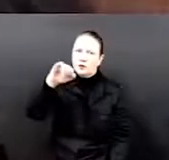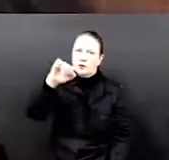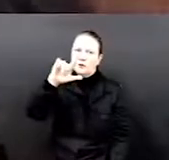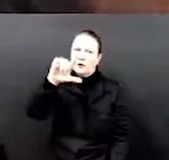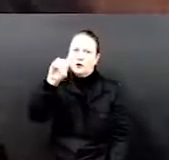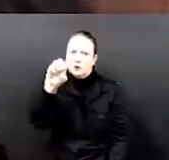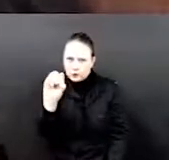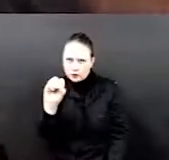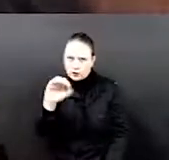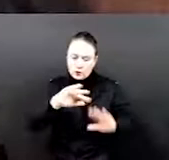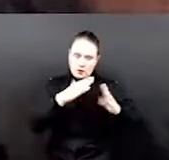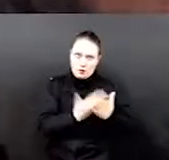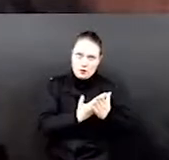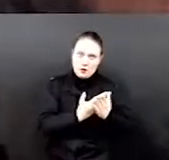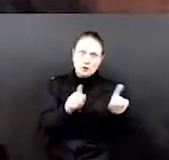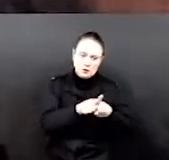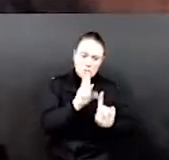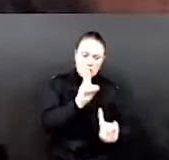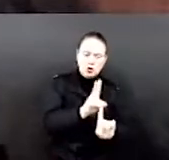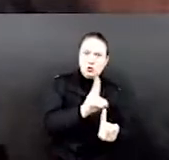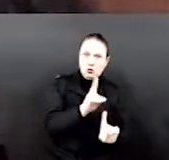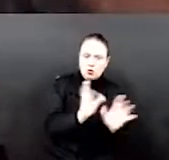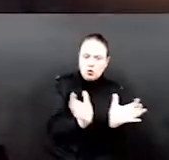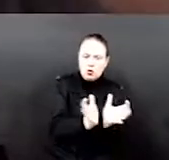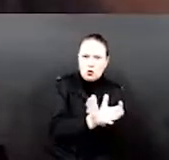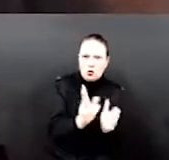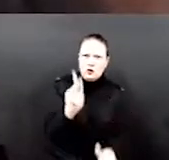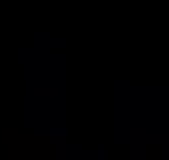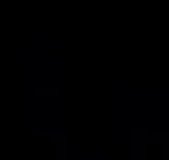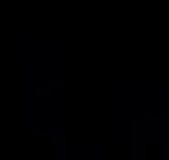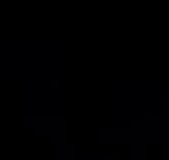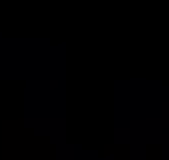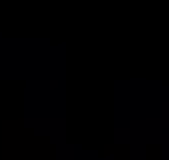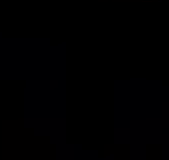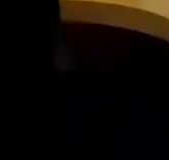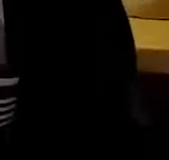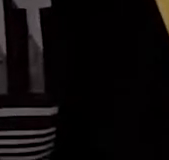mesmo colégio, ele é, né, do grupo, né, Kai Gang. Então vamos ver a pergunta dele?